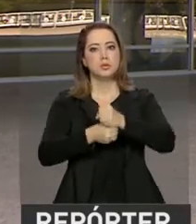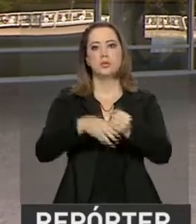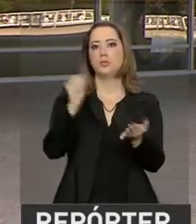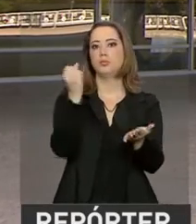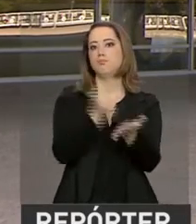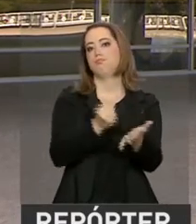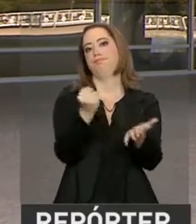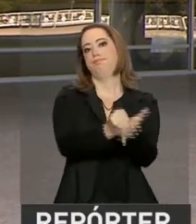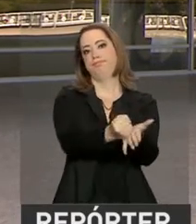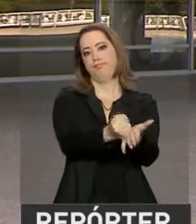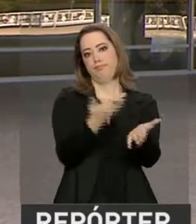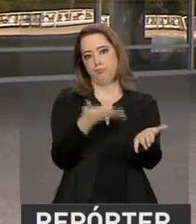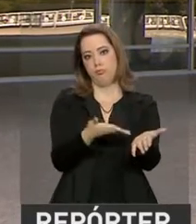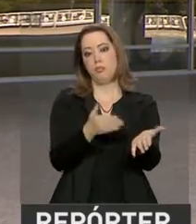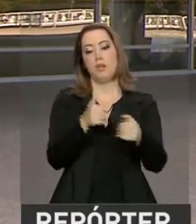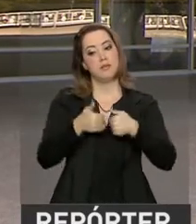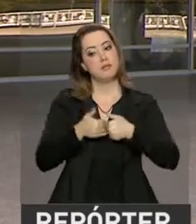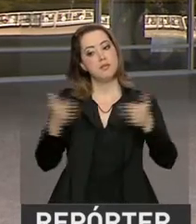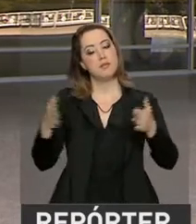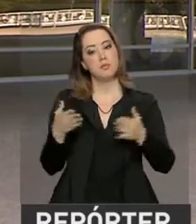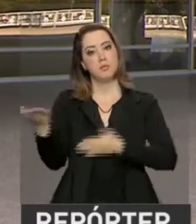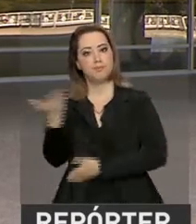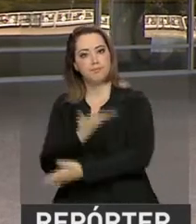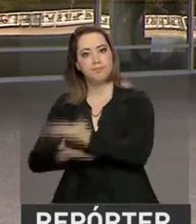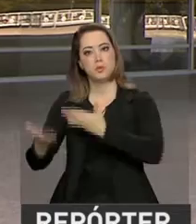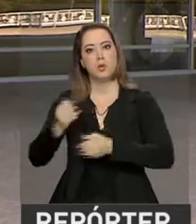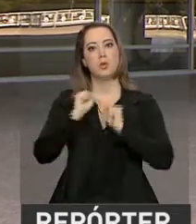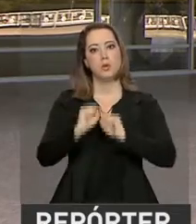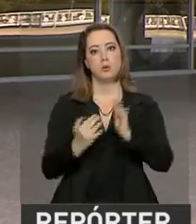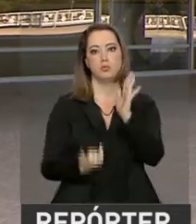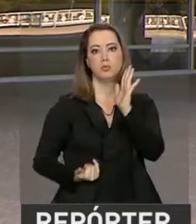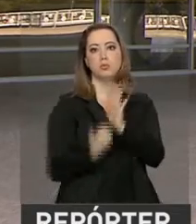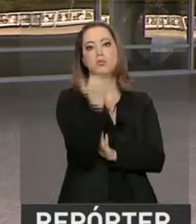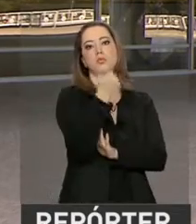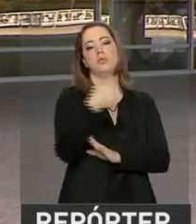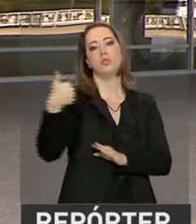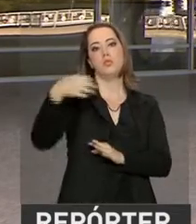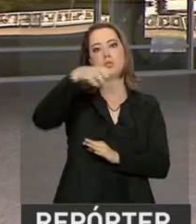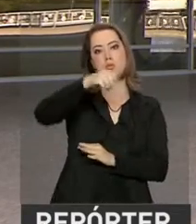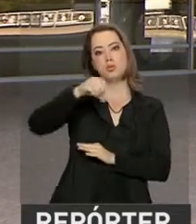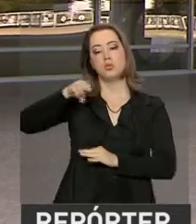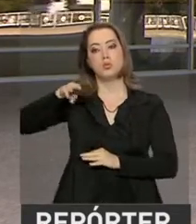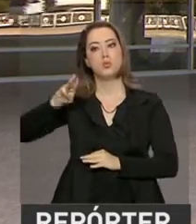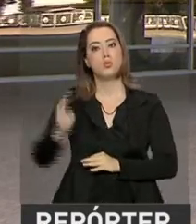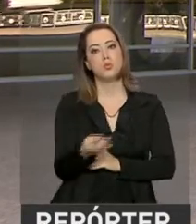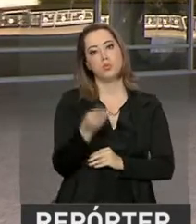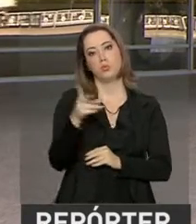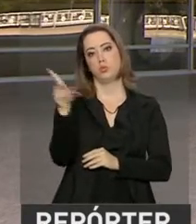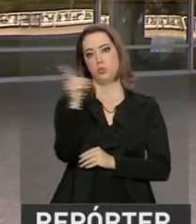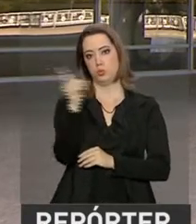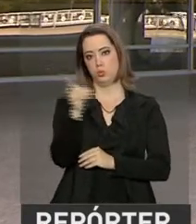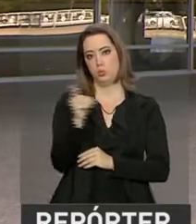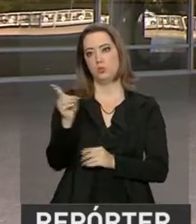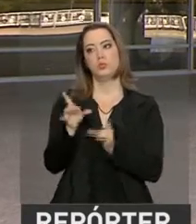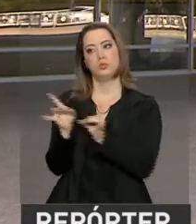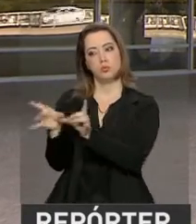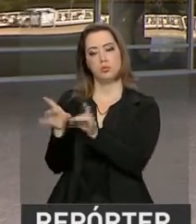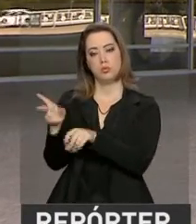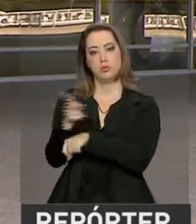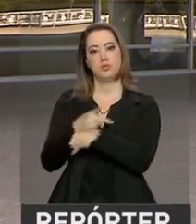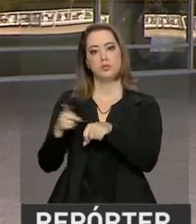essa abertura comercial permita um aumento de até 900 milhões de dólares nas exportações brasileiras. Para